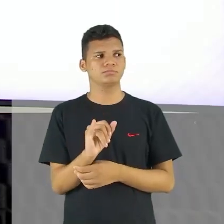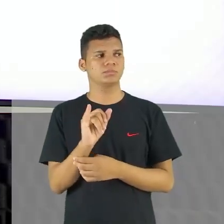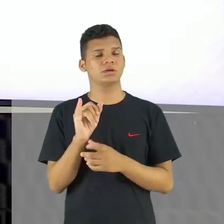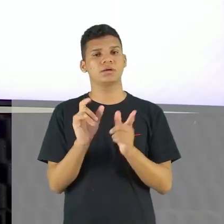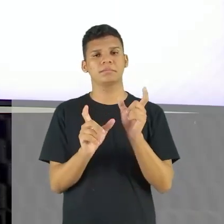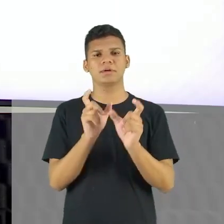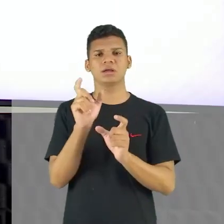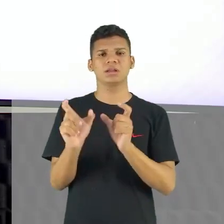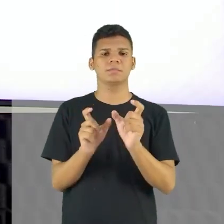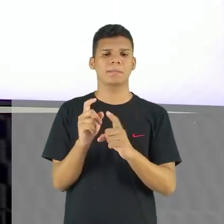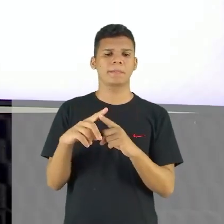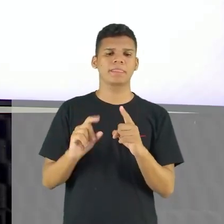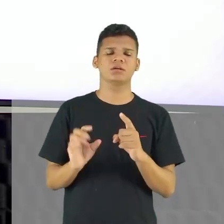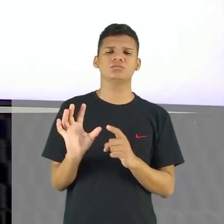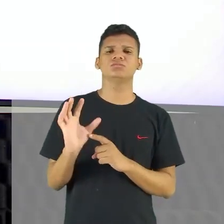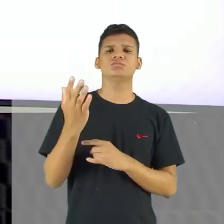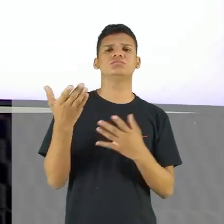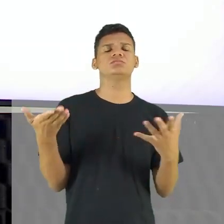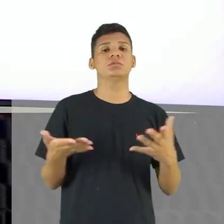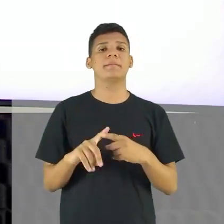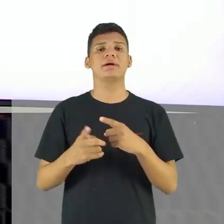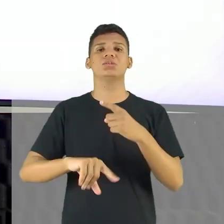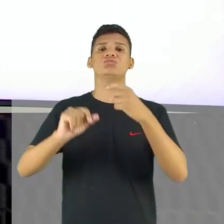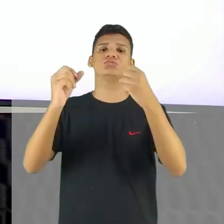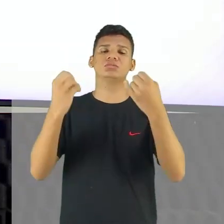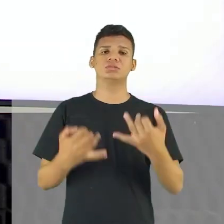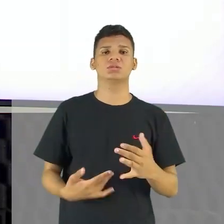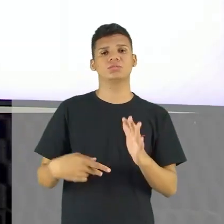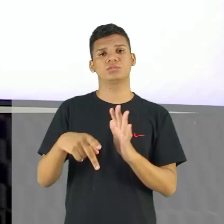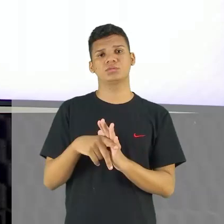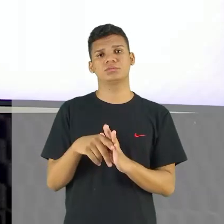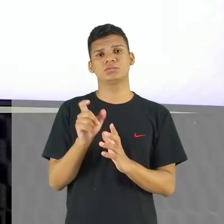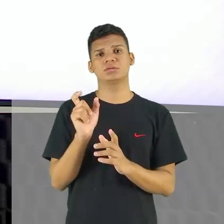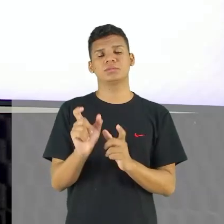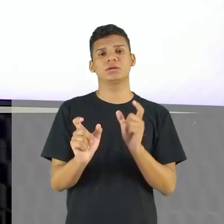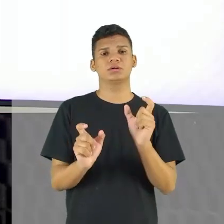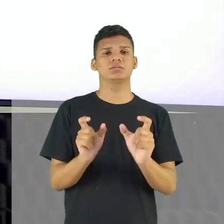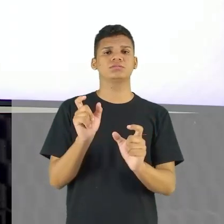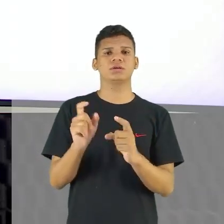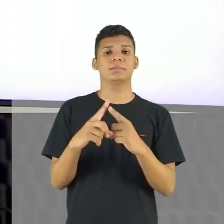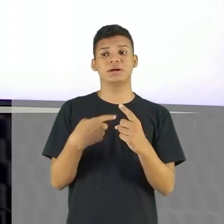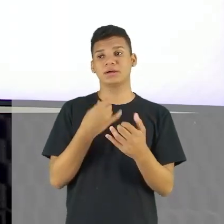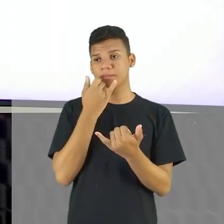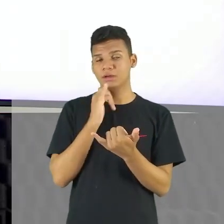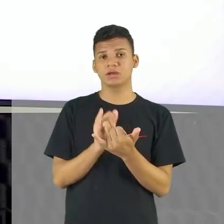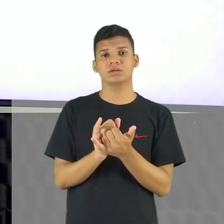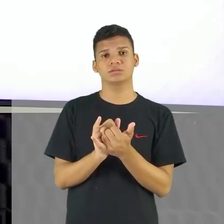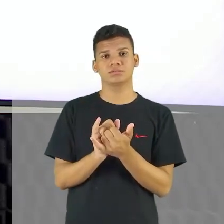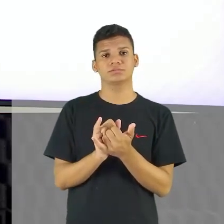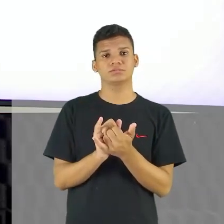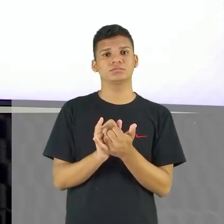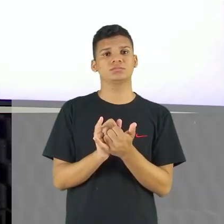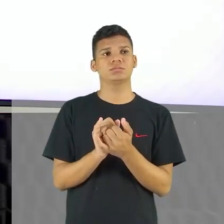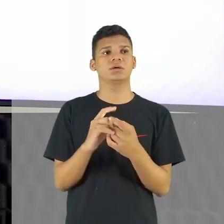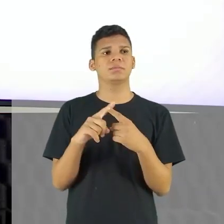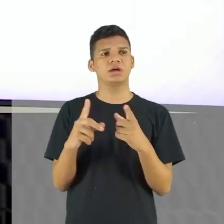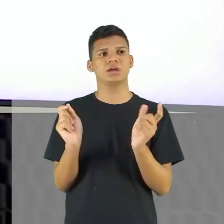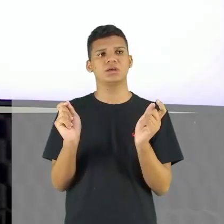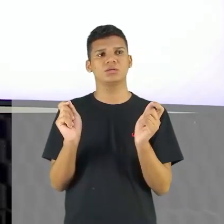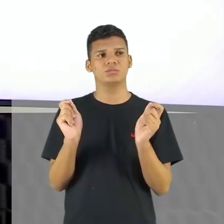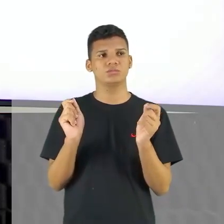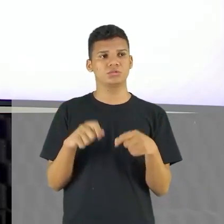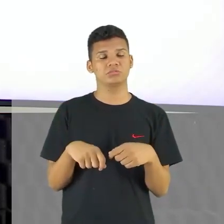Mirai-vos, que sois agora? De quem que ela está falando? Das palavras, né? Perdão, podíeis